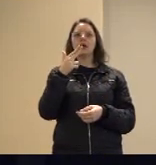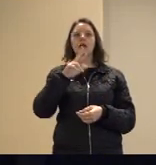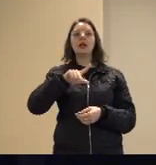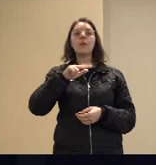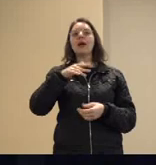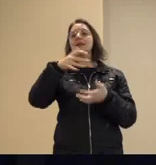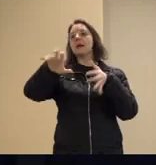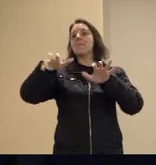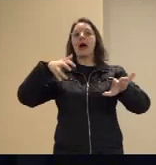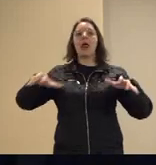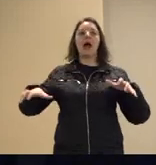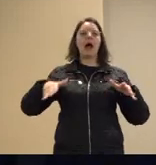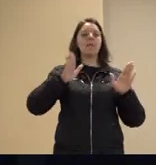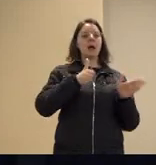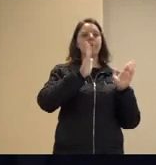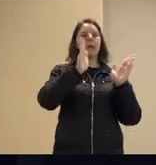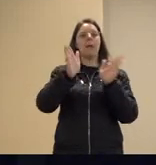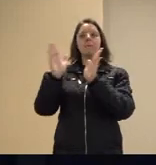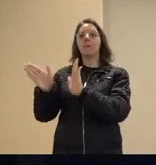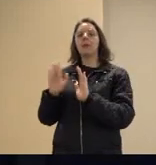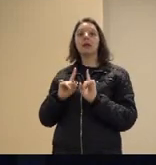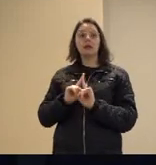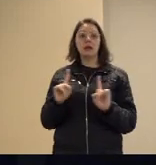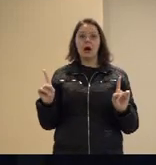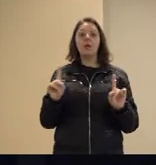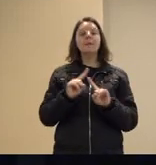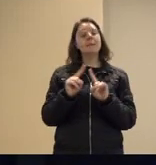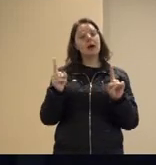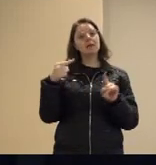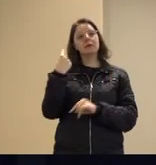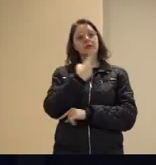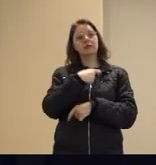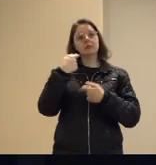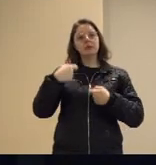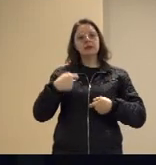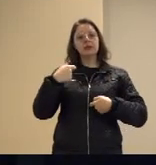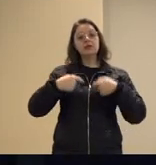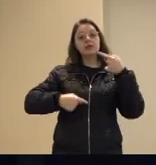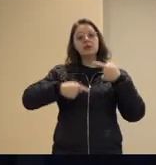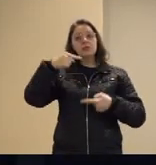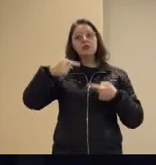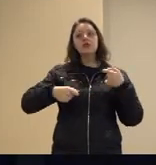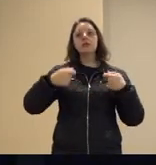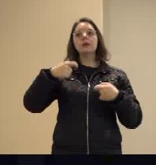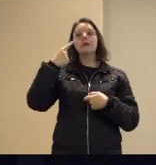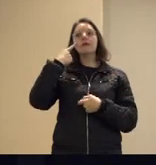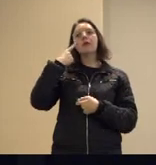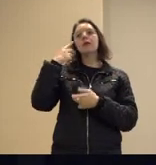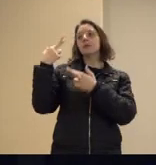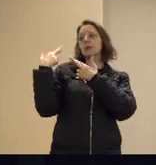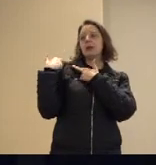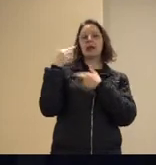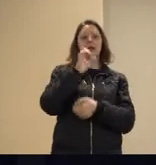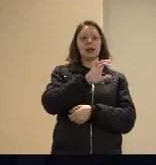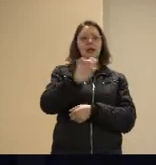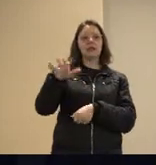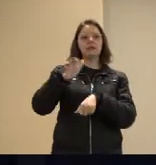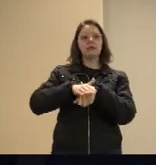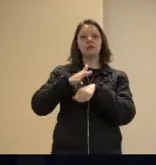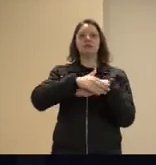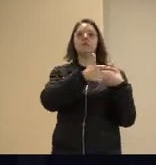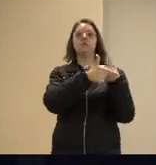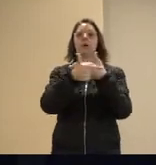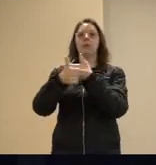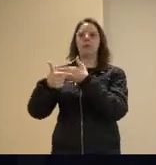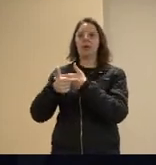é isso, mas acho que a gente precisa discutir e se responsabilizar cada um pela sua parte. Em